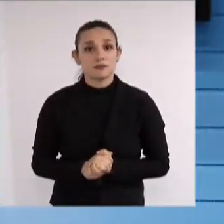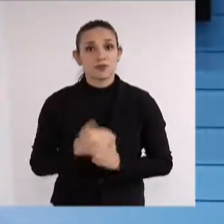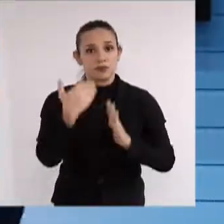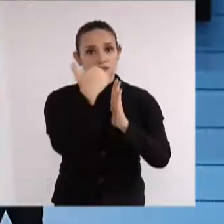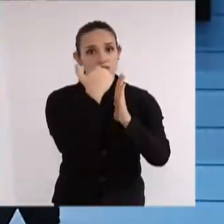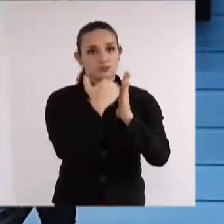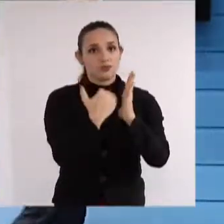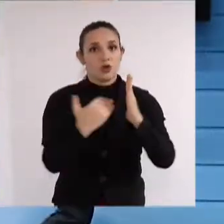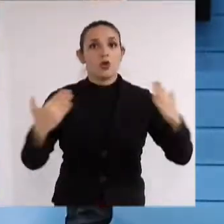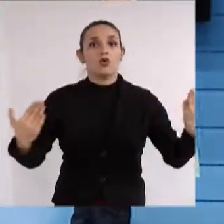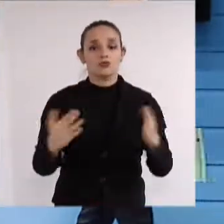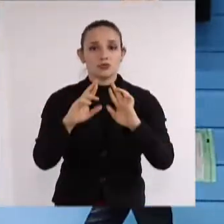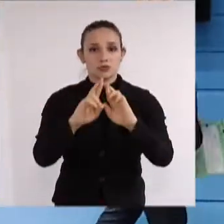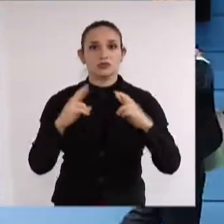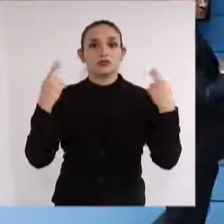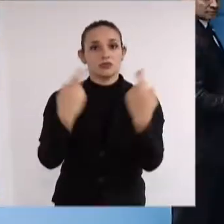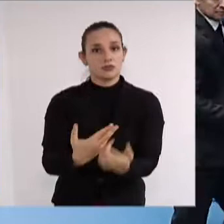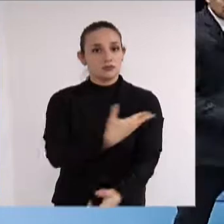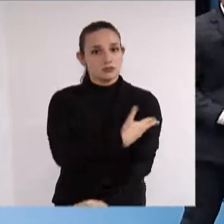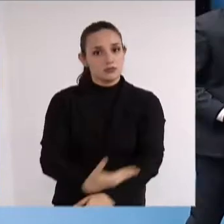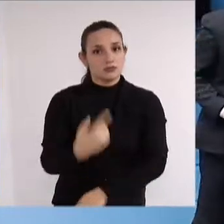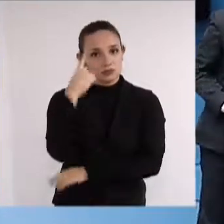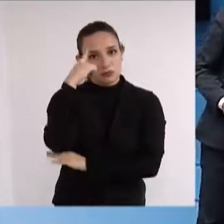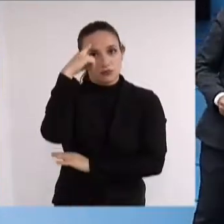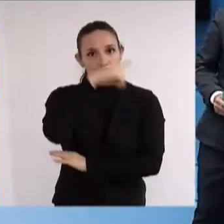Expediente da sessão ordinária do dia